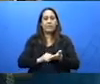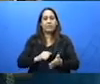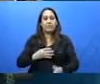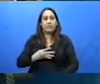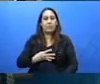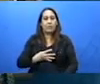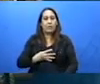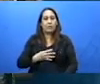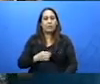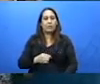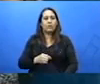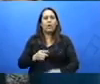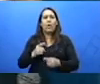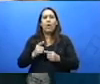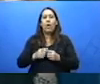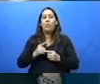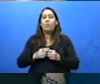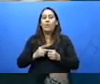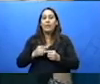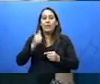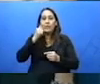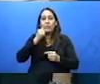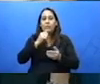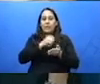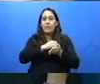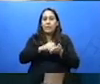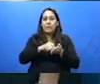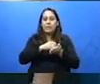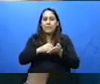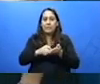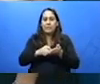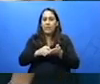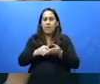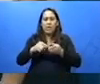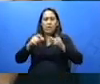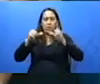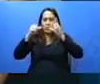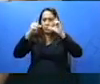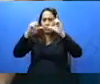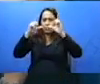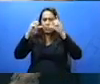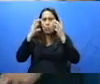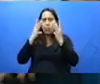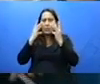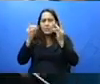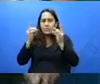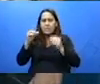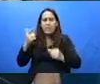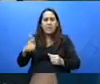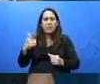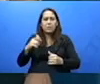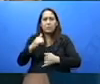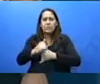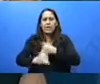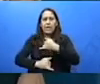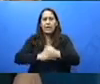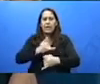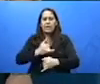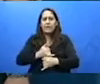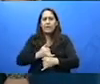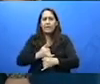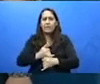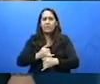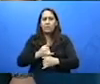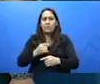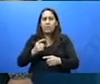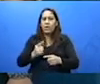4. Por que a autora não via televisão nem usava internet quando era criança? Porque ela tinha bagunçado? Porque